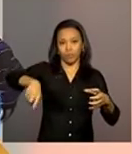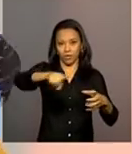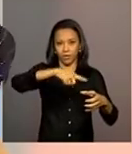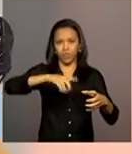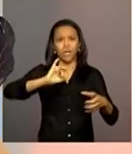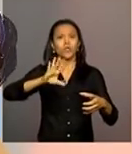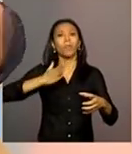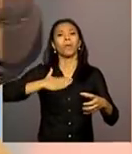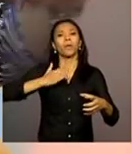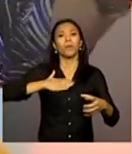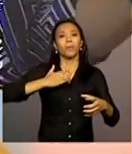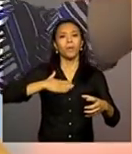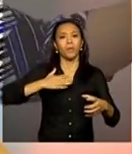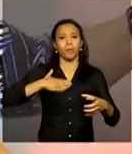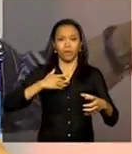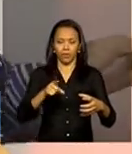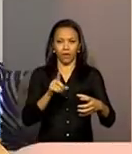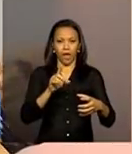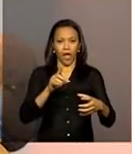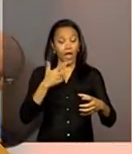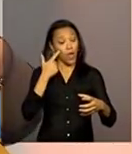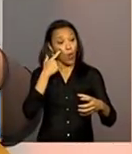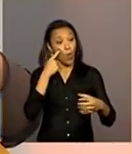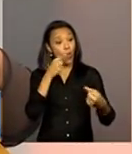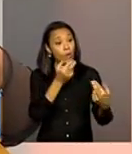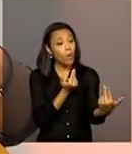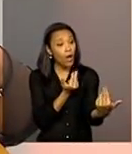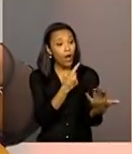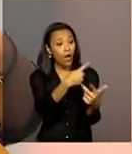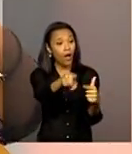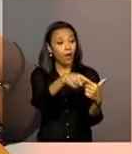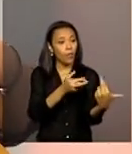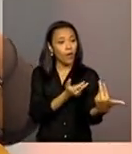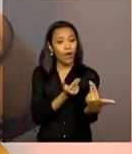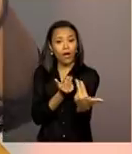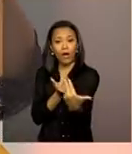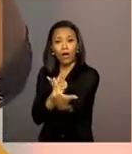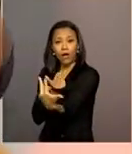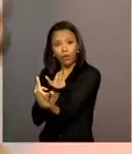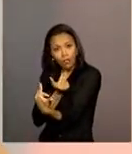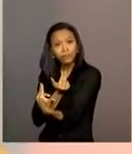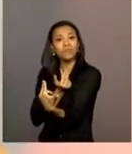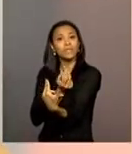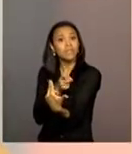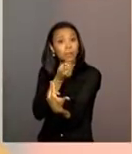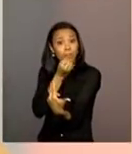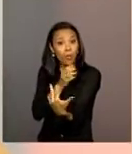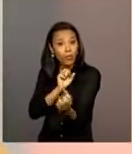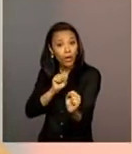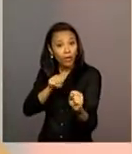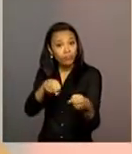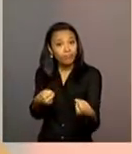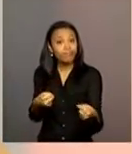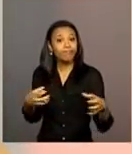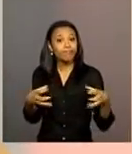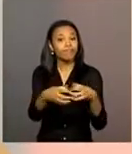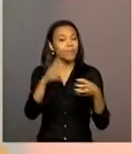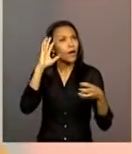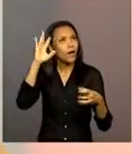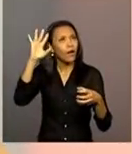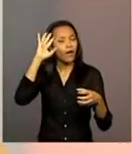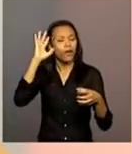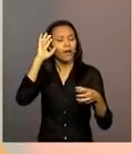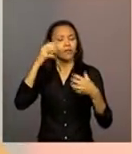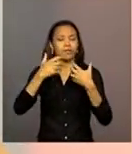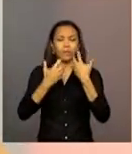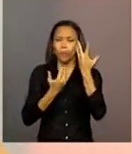meu eu identifico num conjunto outro de pessoas e aí isso colabora com uma reflexão e a